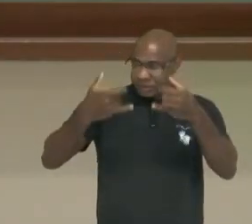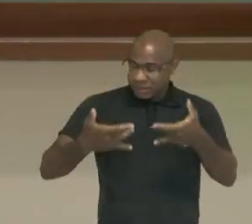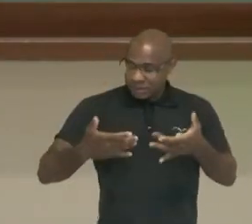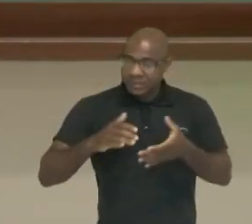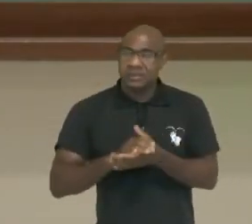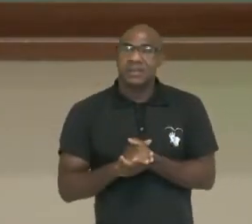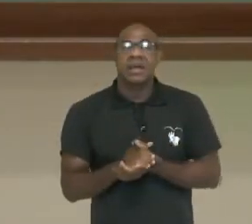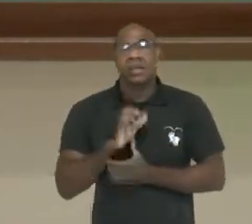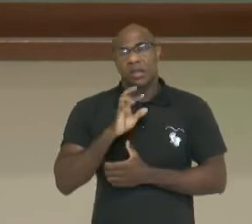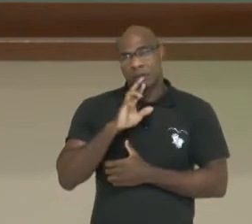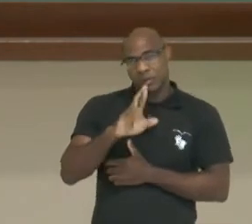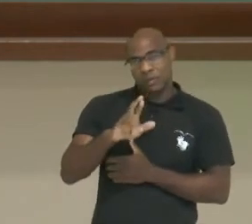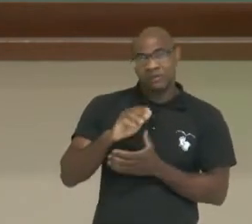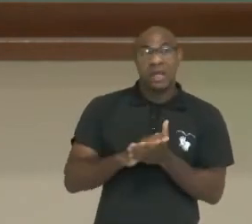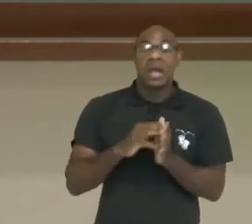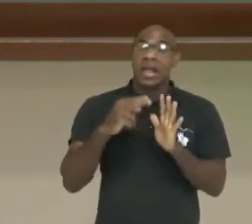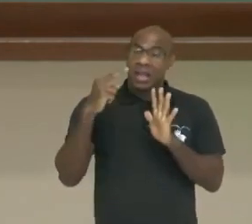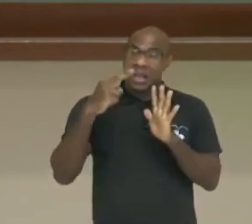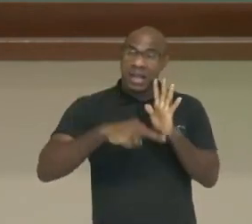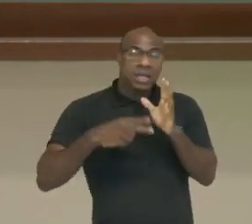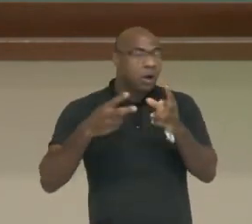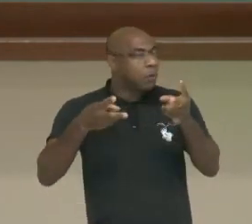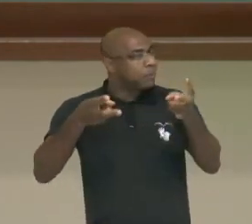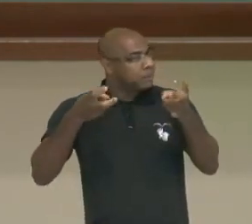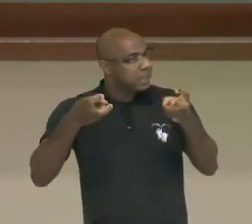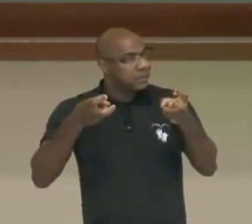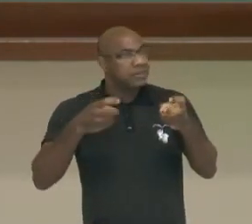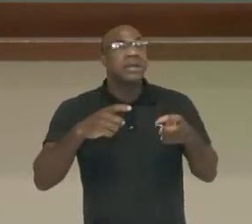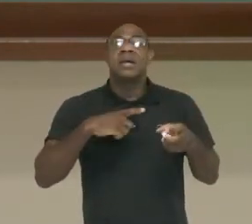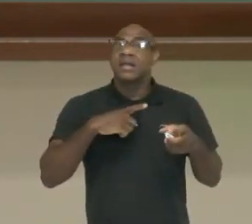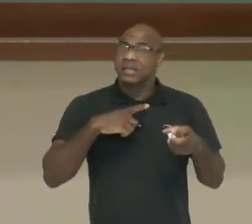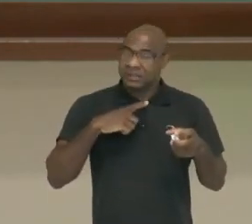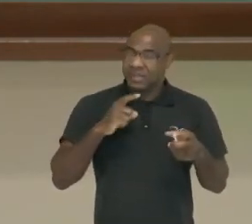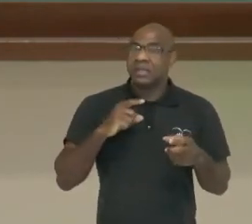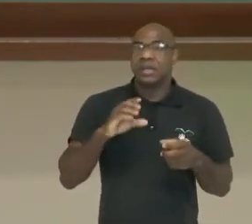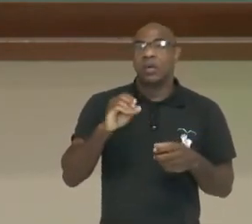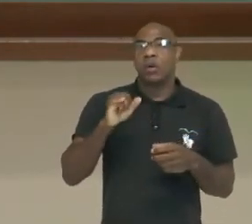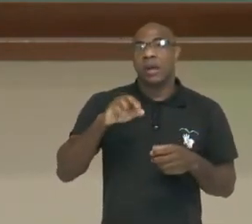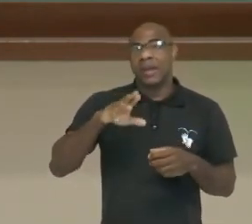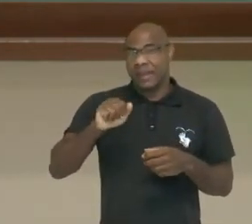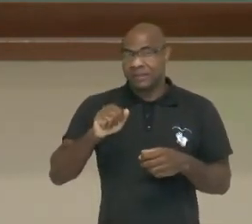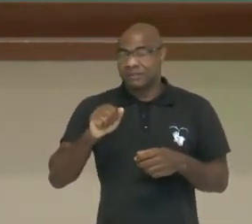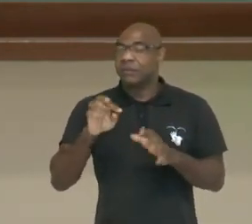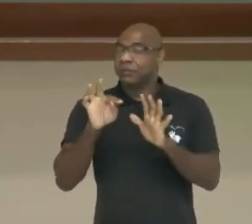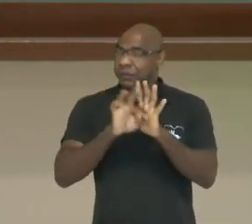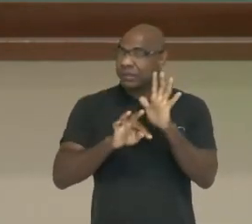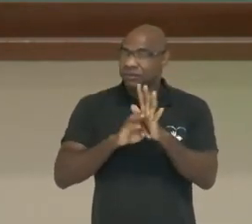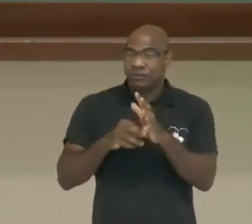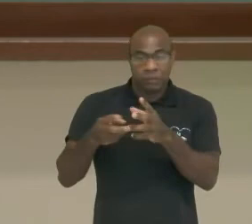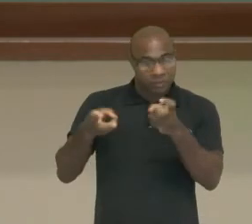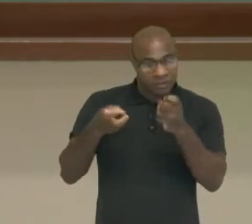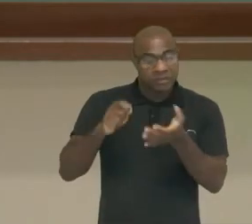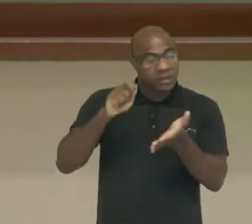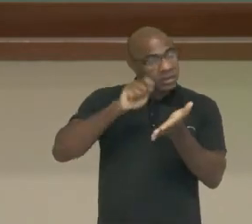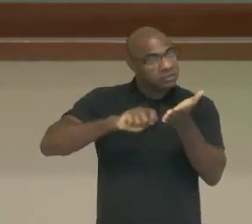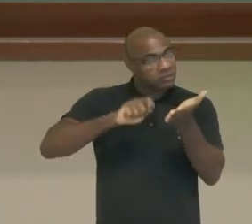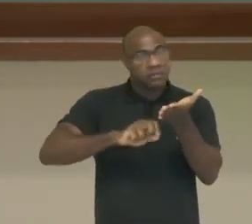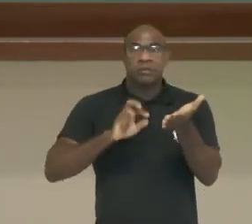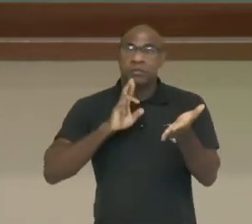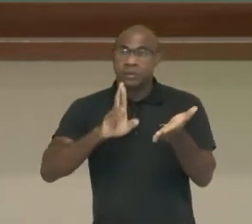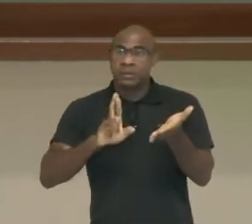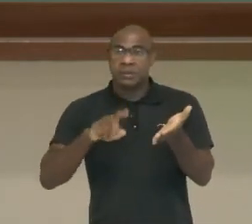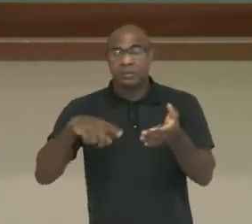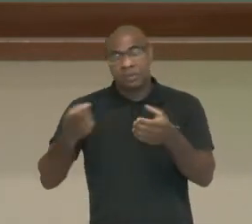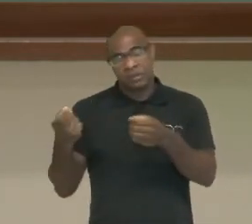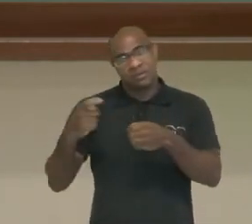sua resposta. Leia, observe, tem incoerência no texto, hein? Eu vou ficando aqui, você vai ficando aí e vai respondendo, hein? Até